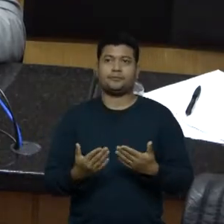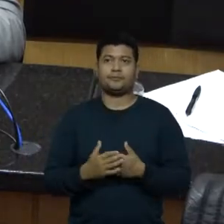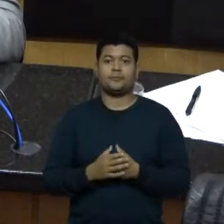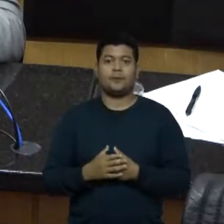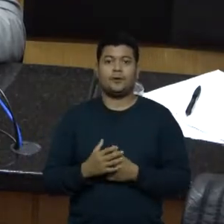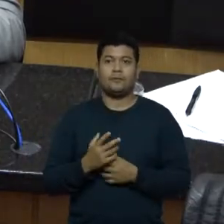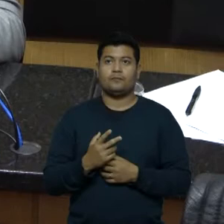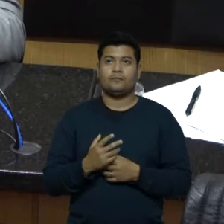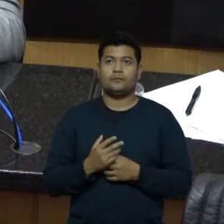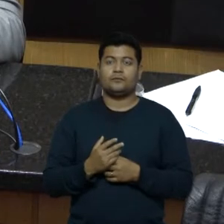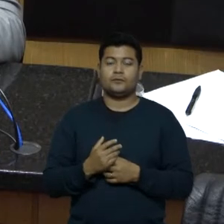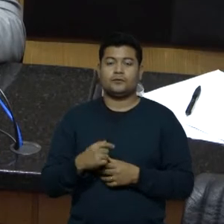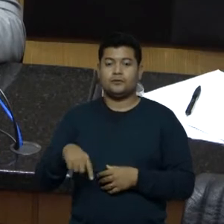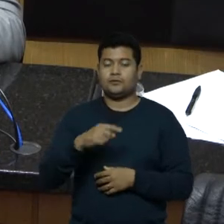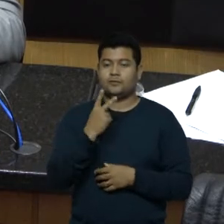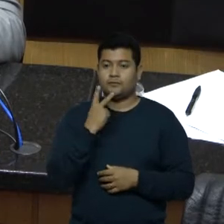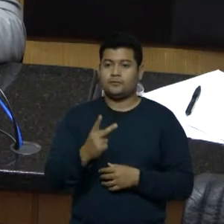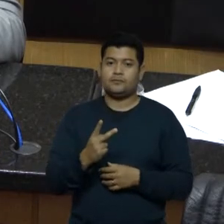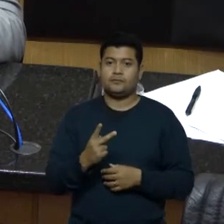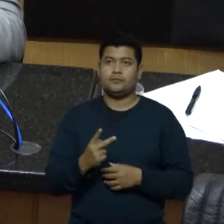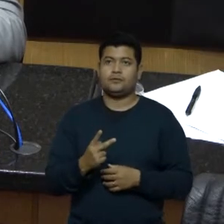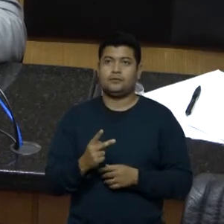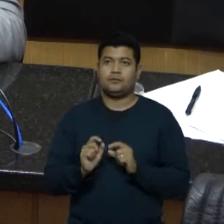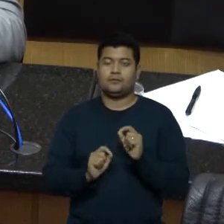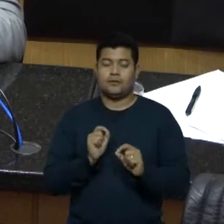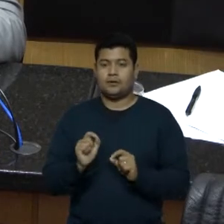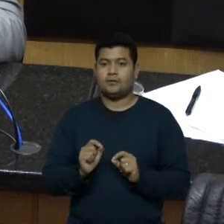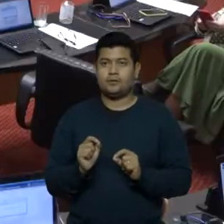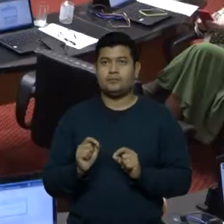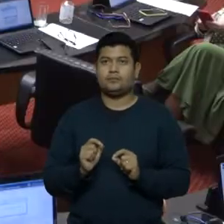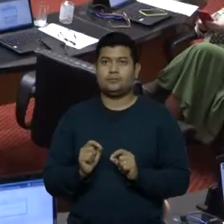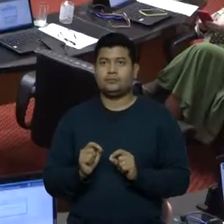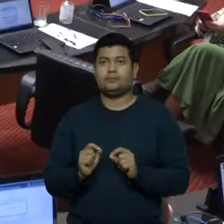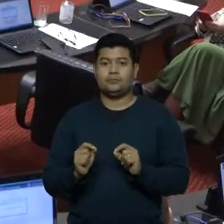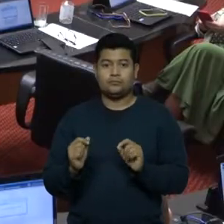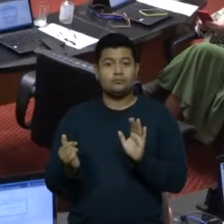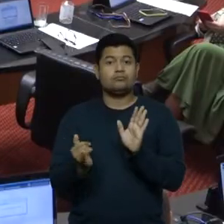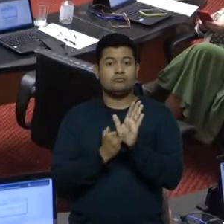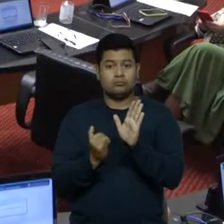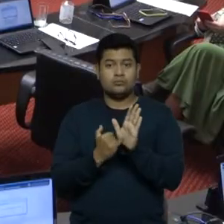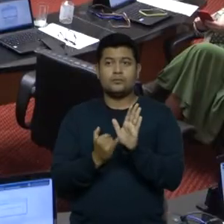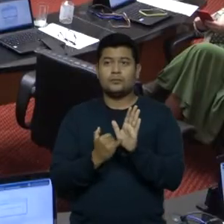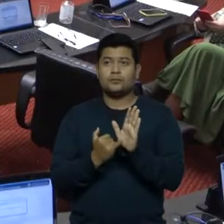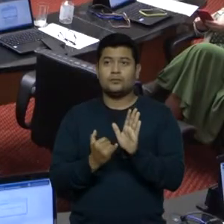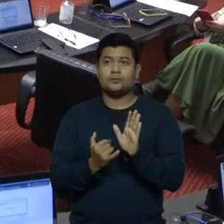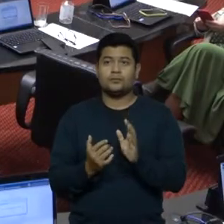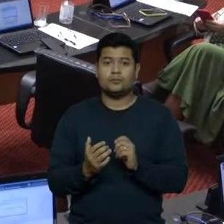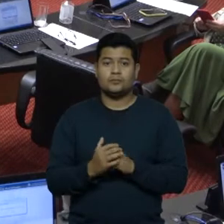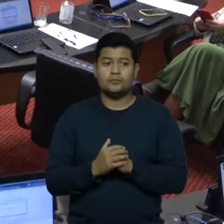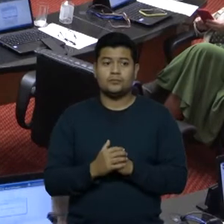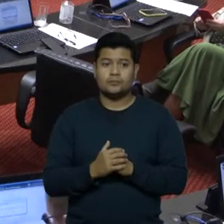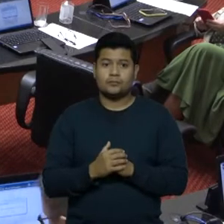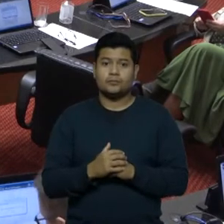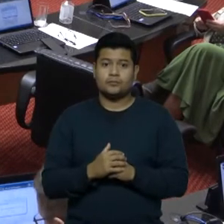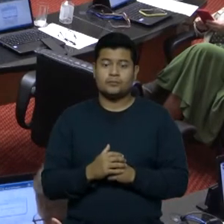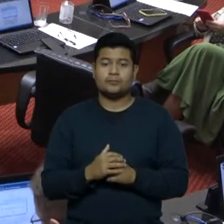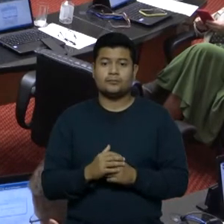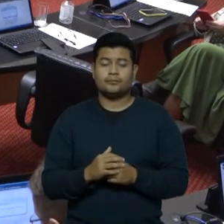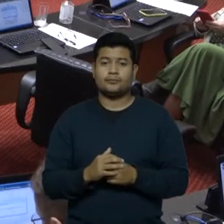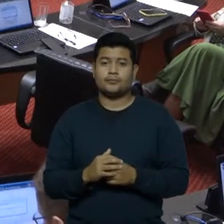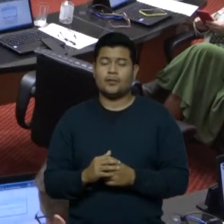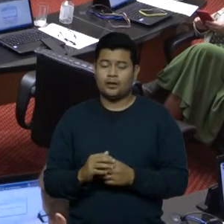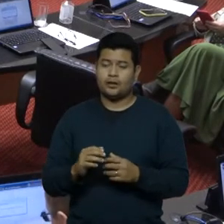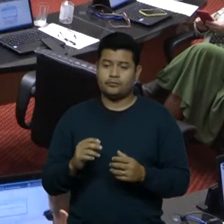tratamos tratamos aqui em conjunto dos quesitos tributários né houver um equívocos no início